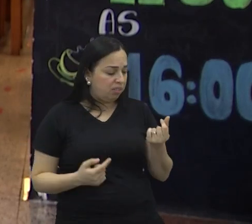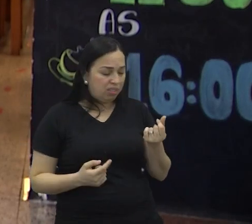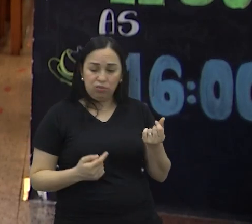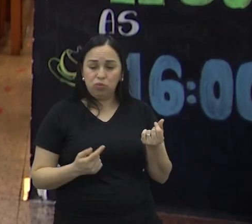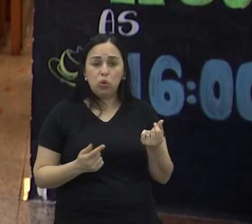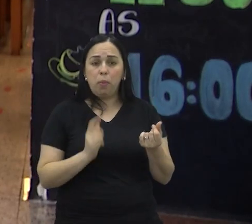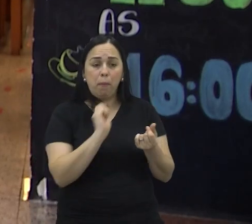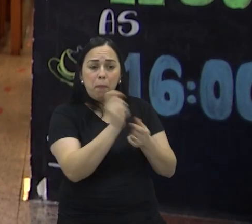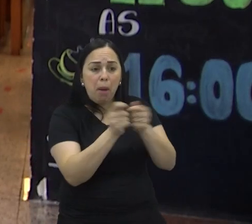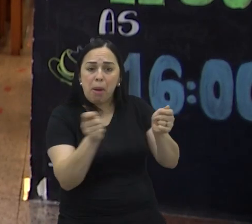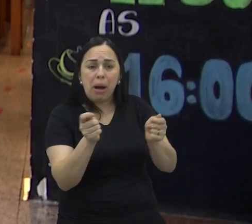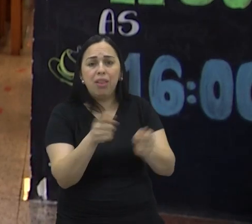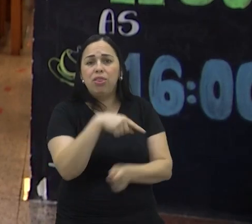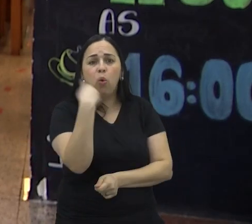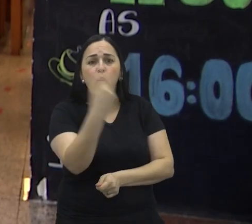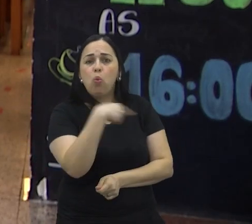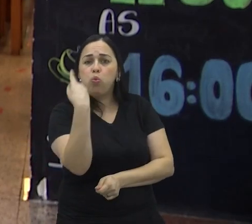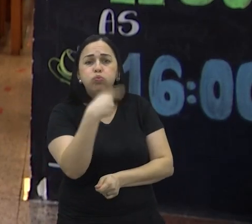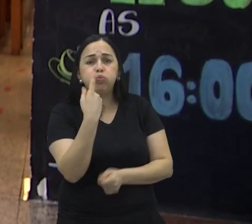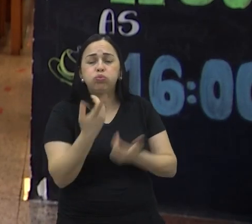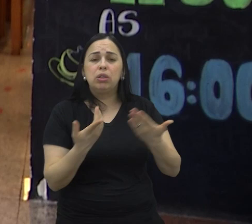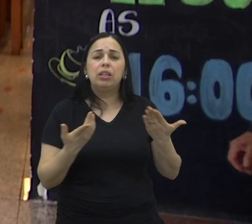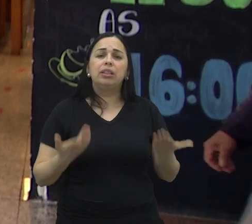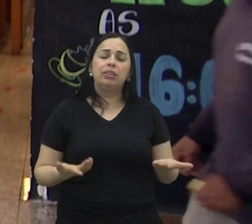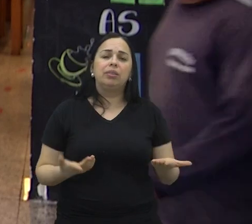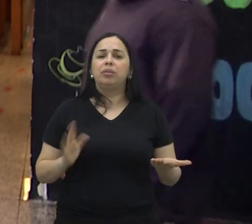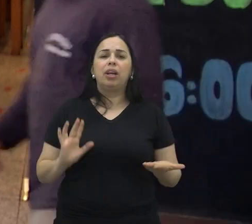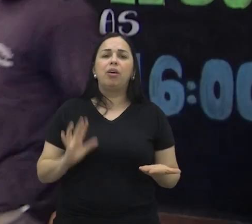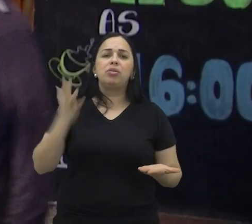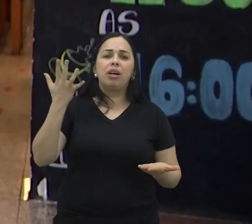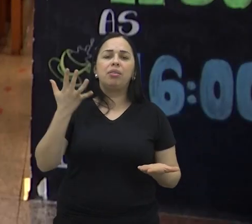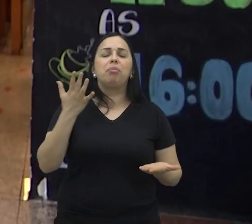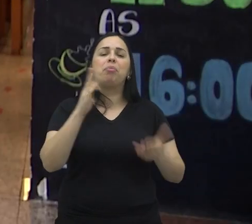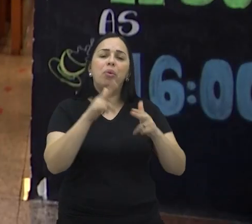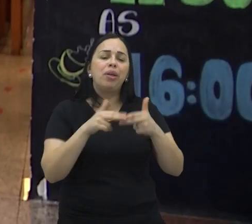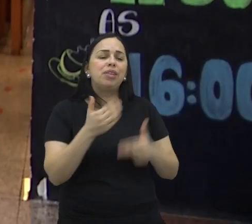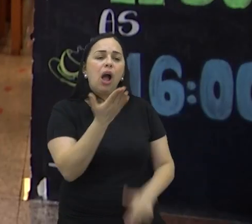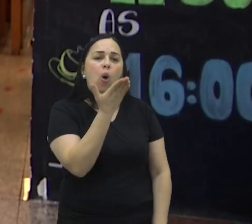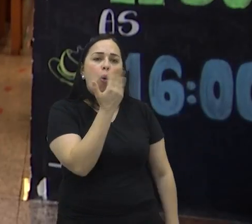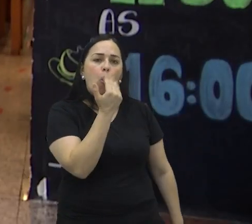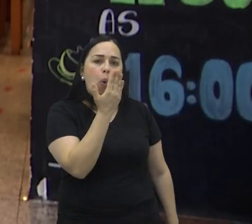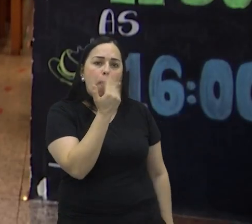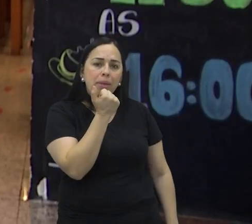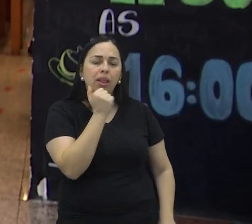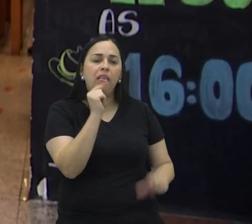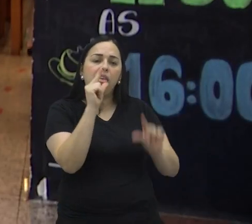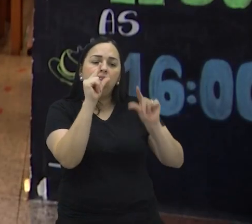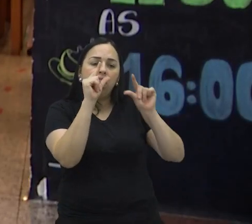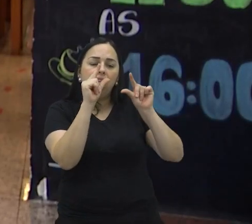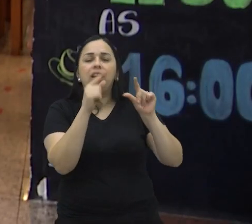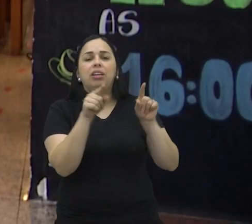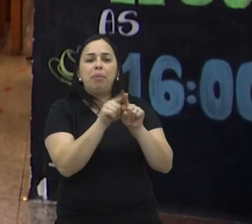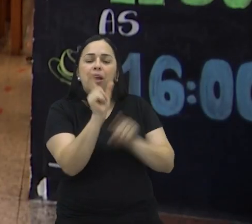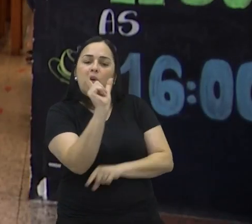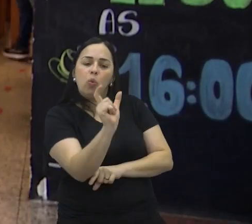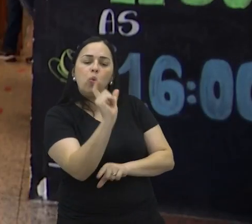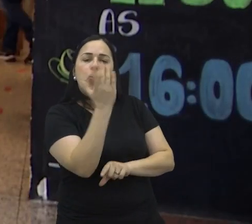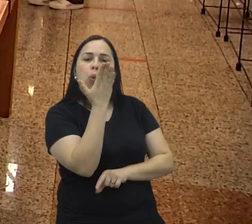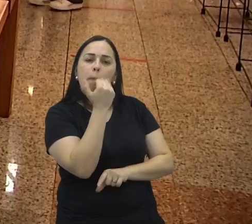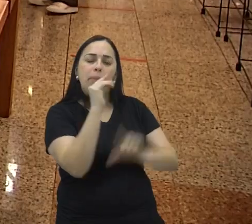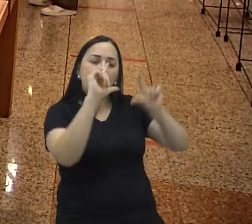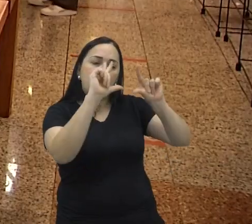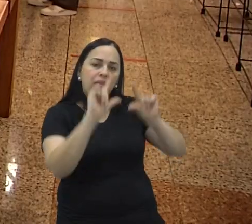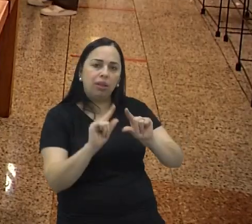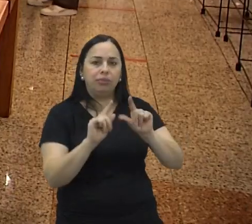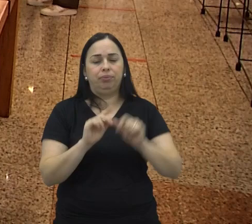perder o valor, né? Perder o poder de compra, aonde o vale-refeição ele tende a diminuir, né?